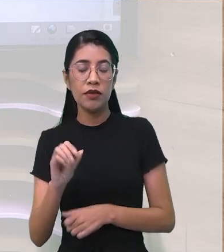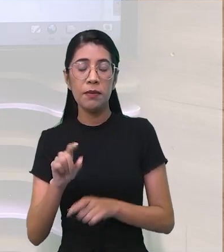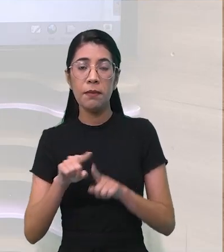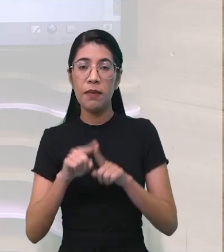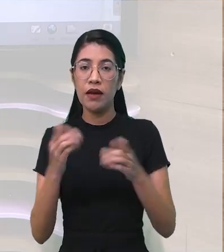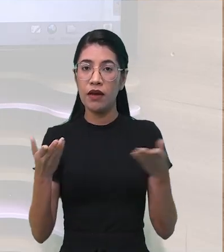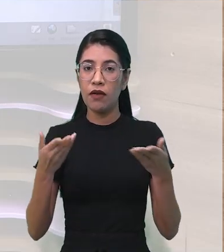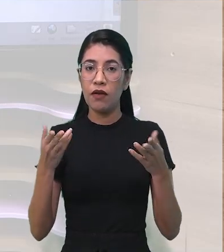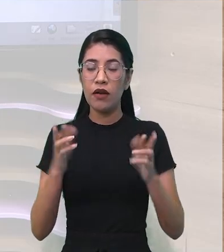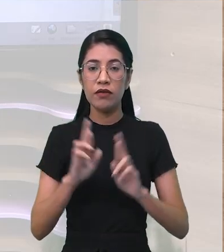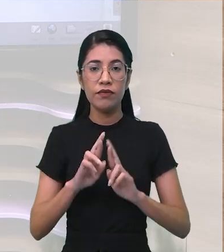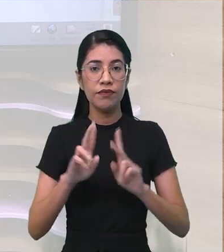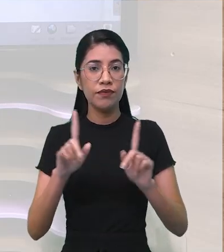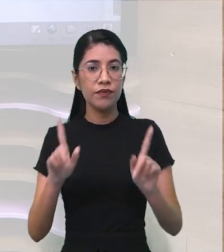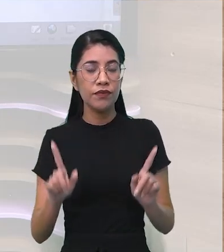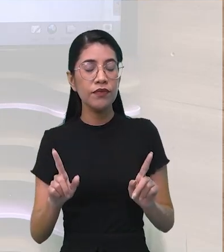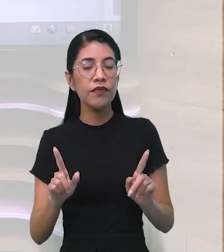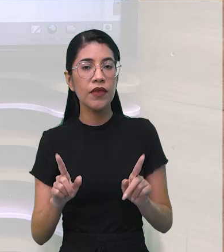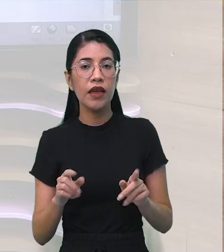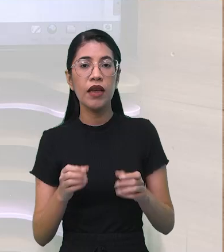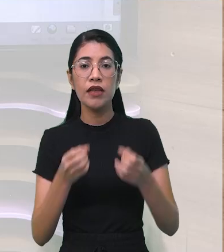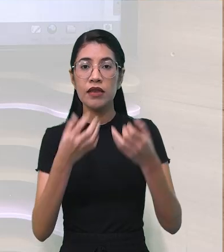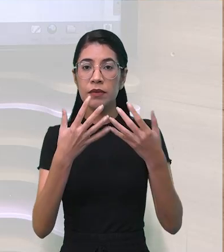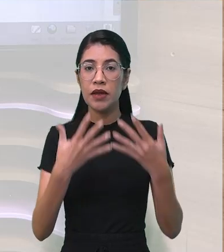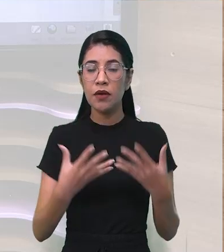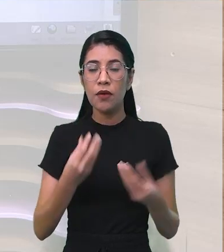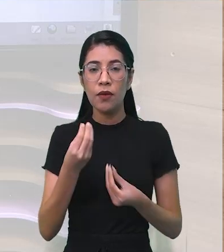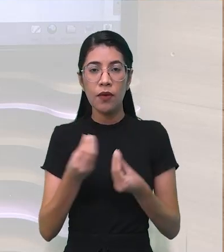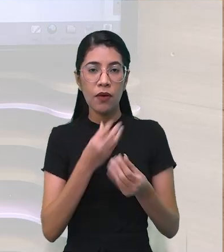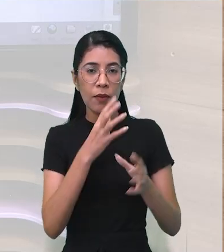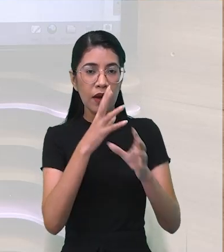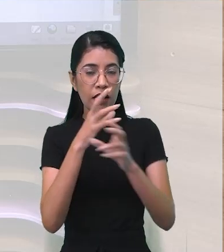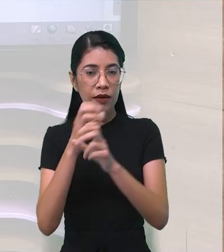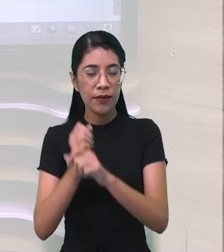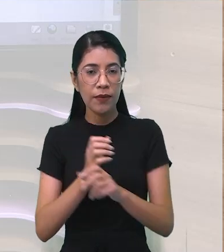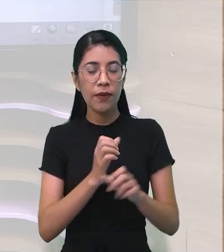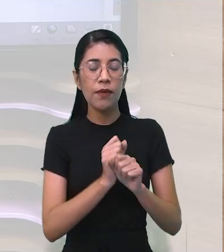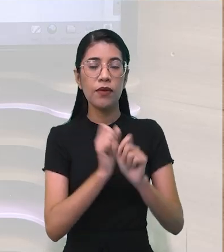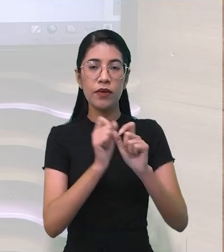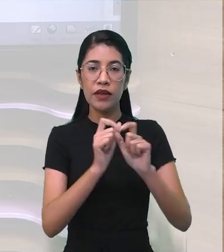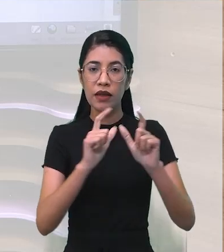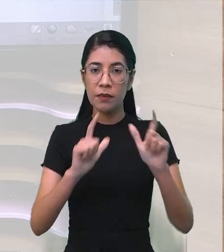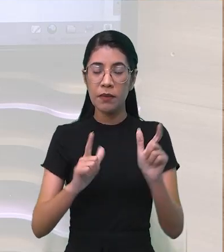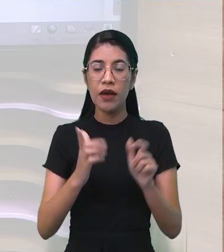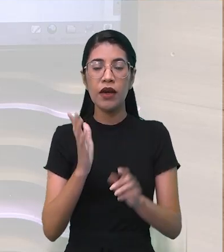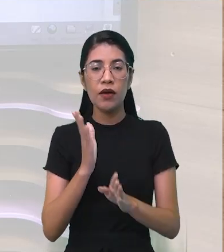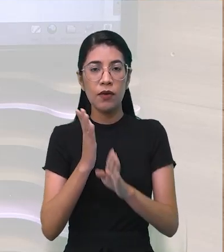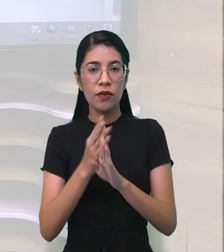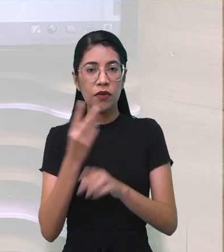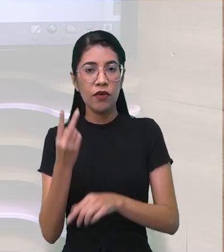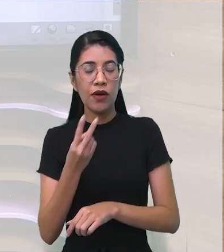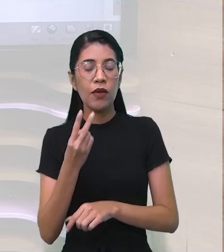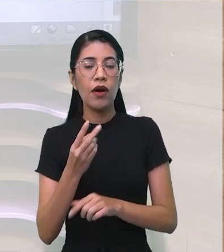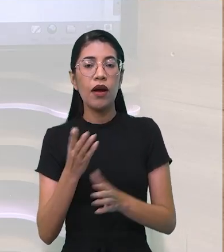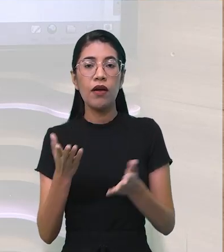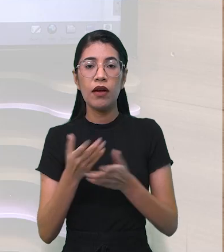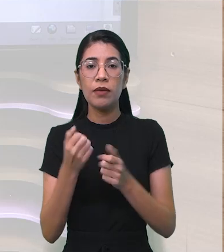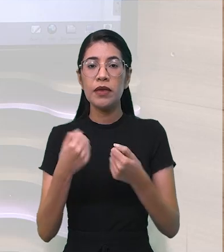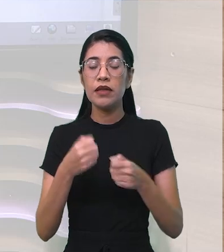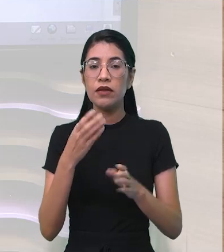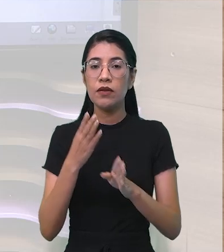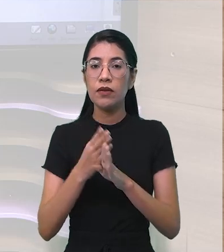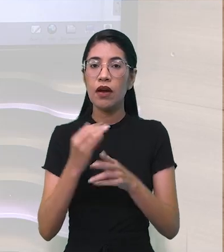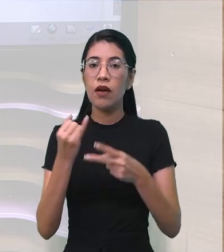é o contrário. Ele diz qual é a soma, o resultado da expressão, para que a gente saiba qual é o